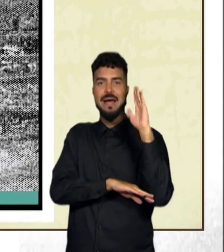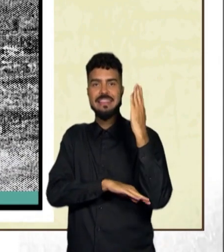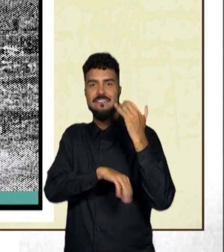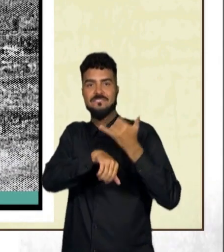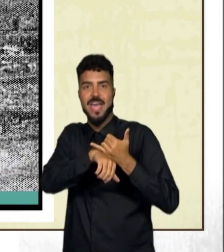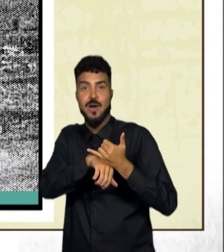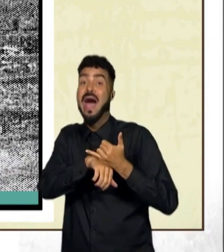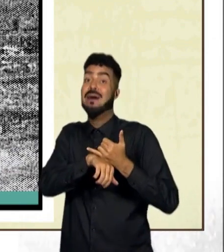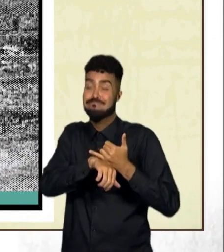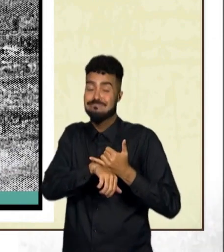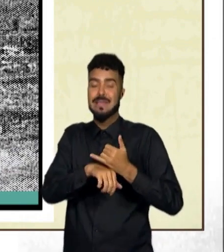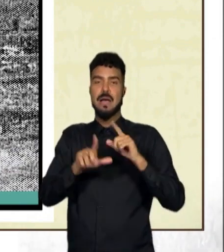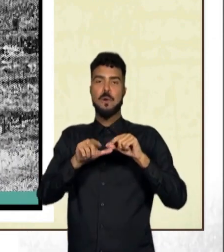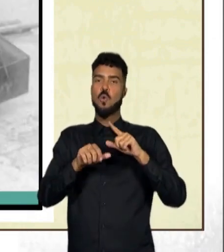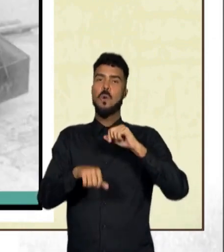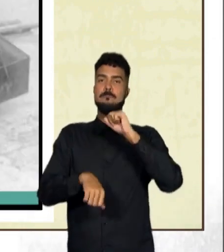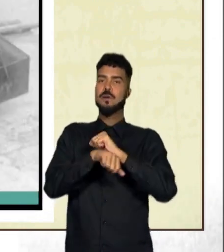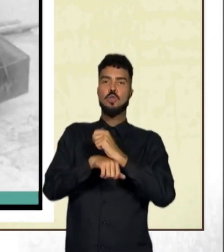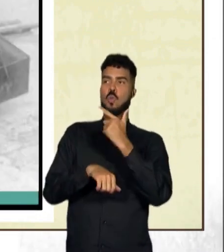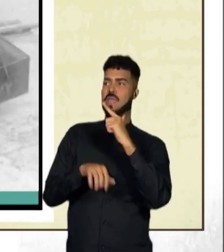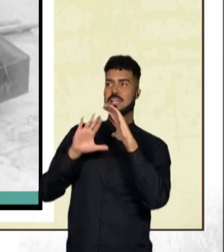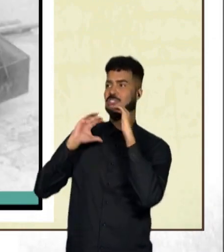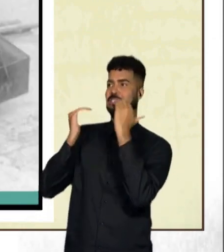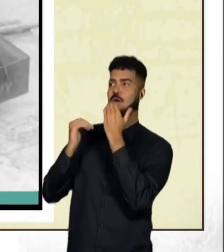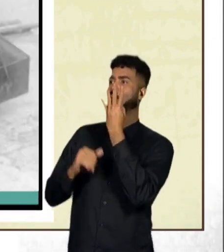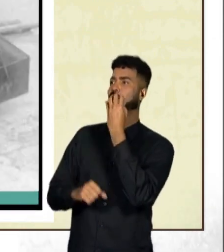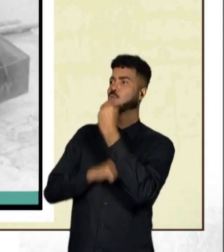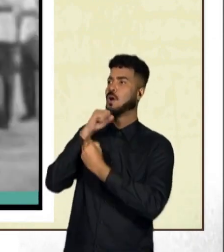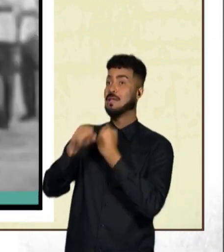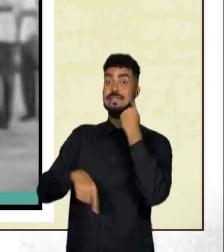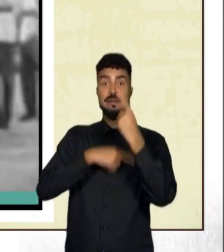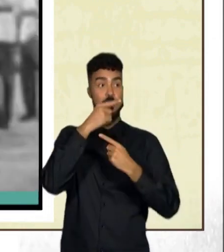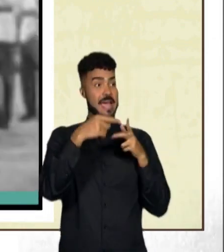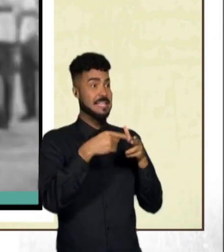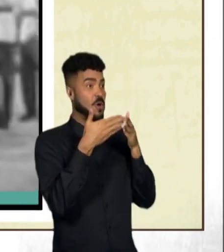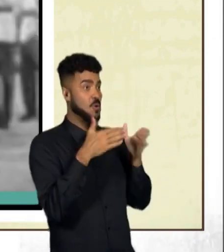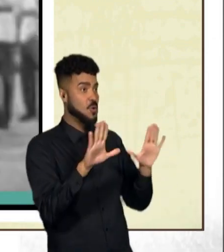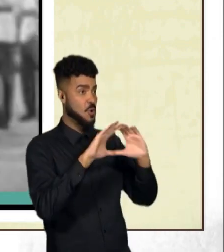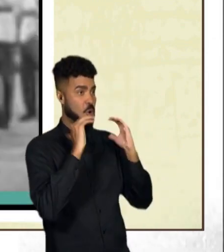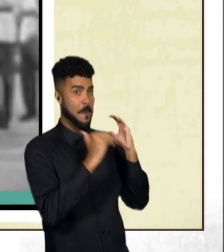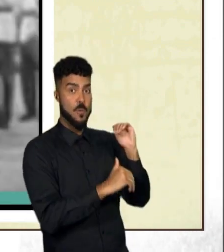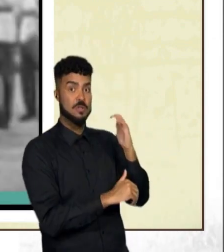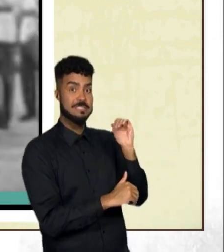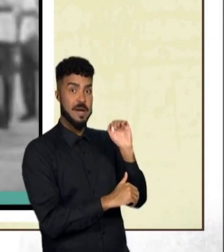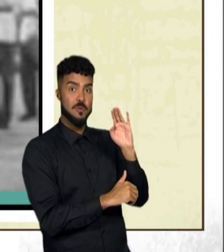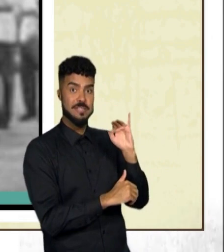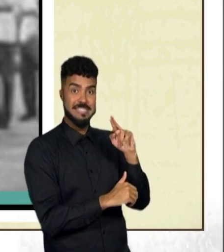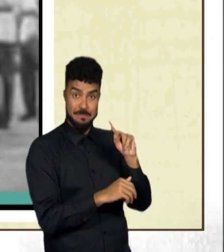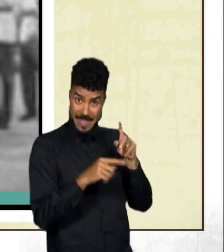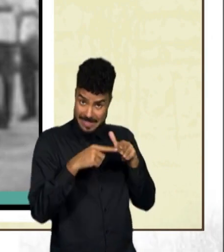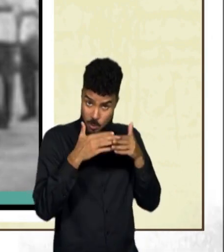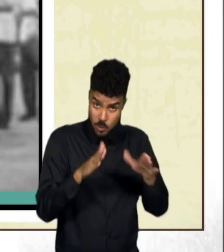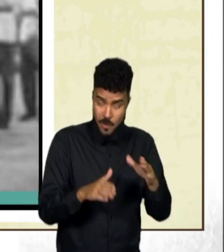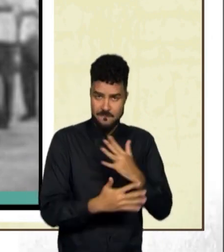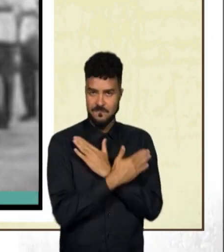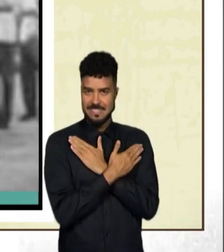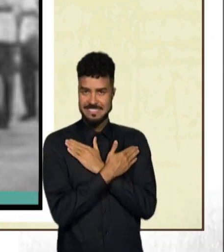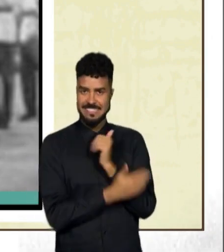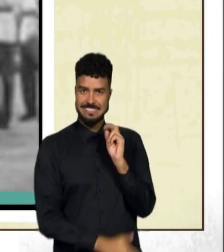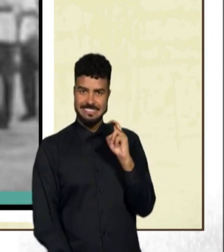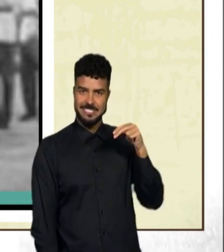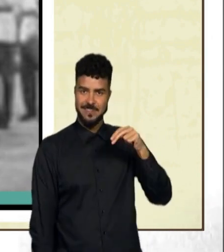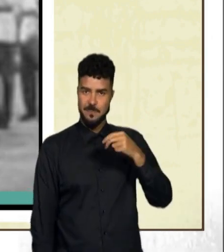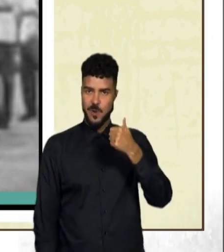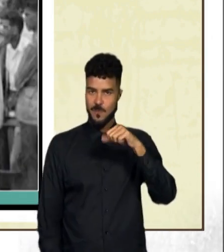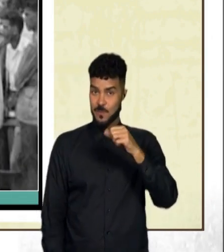estádio por 4 anos, até inaugurar a Moça Bonita. O estádio foi inaugurado no feriado, de 15 de novembro de 47.